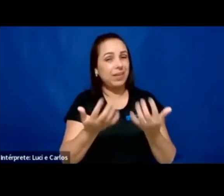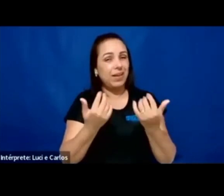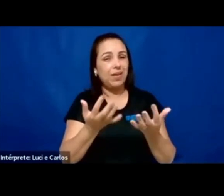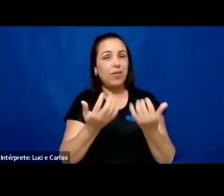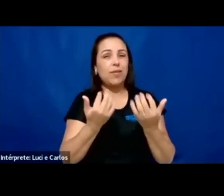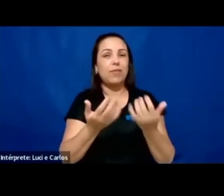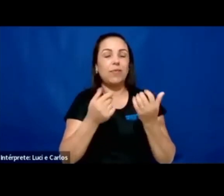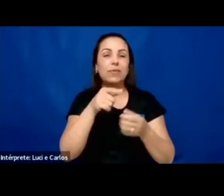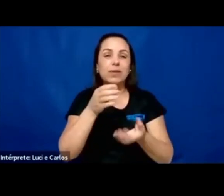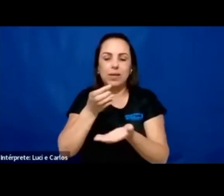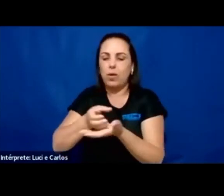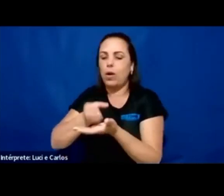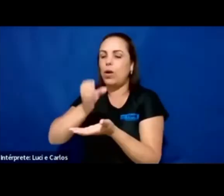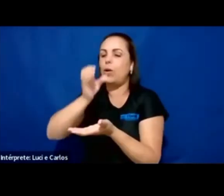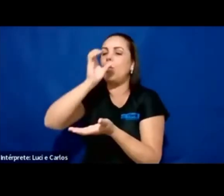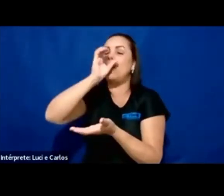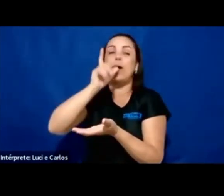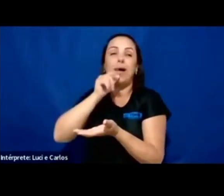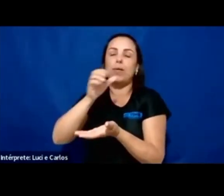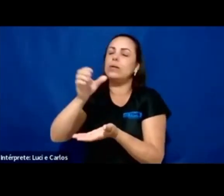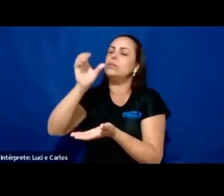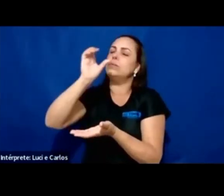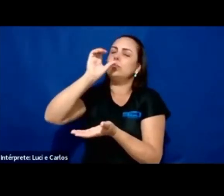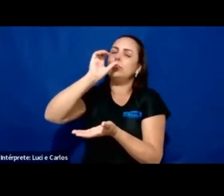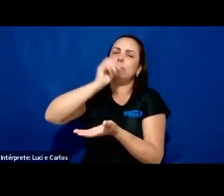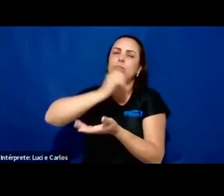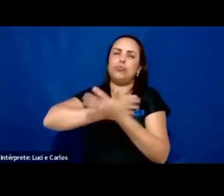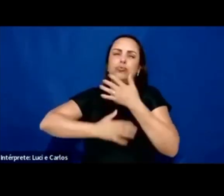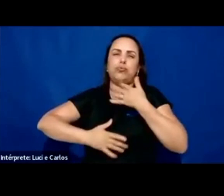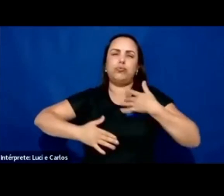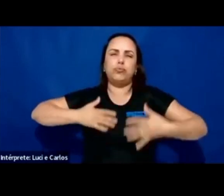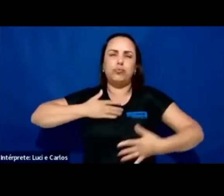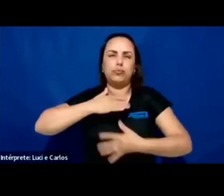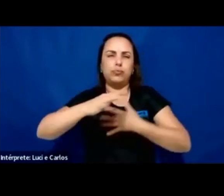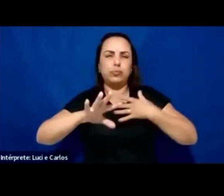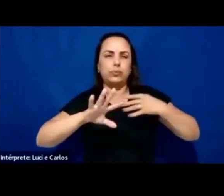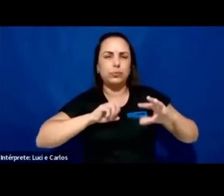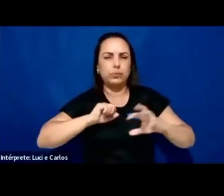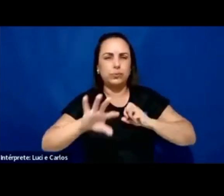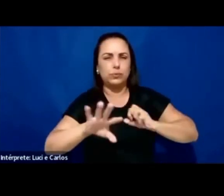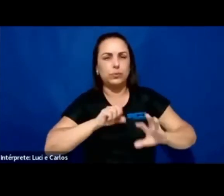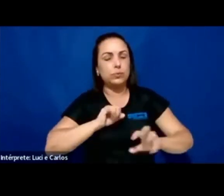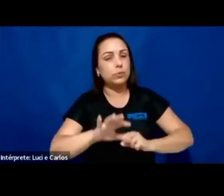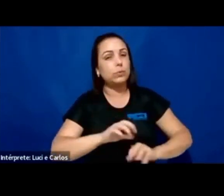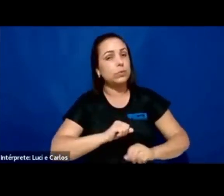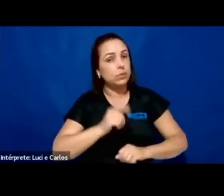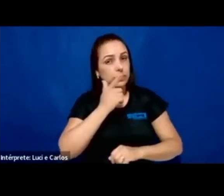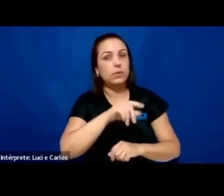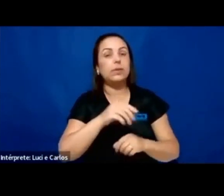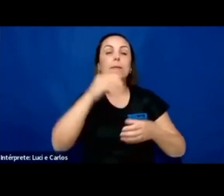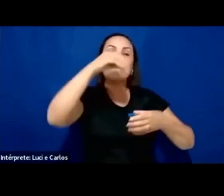vai se hidratar muito mais. E fora que ela coloca dentro da água